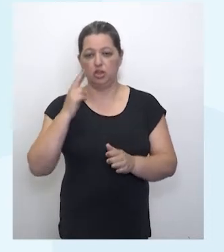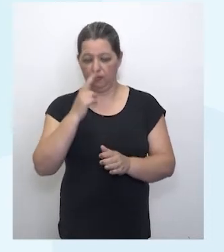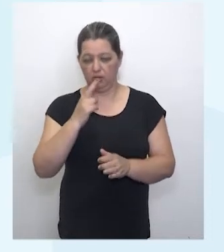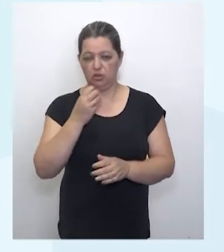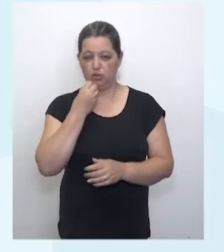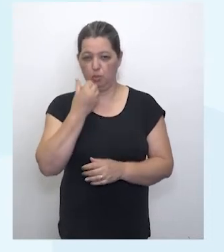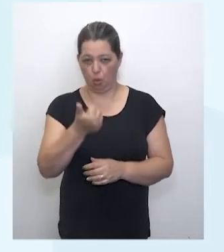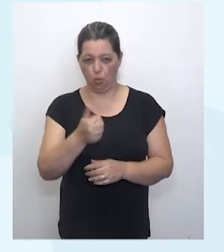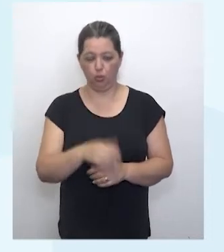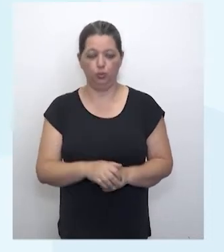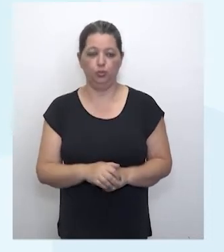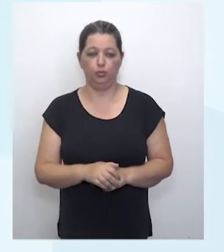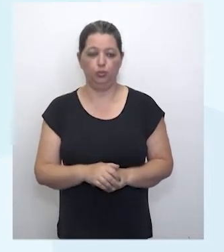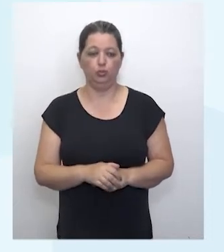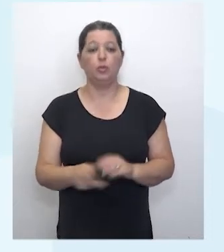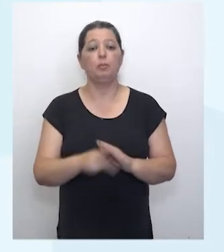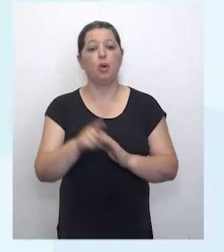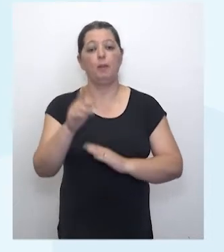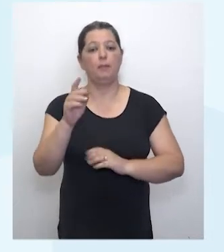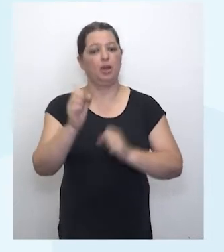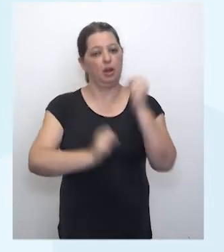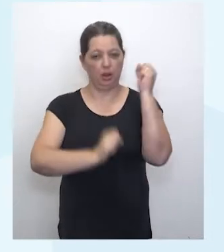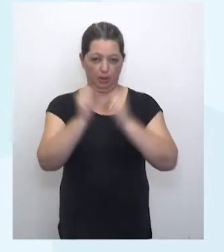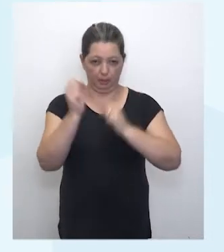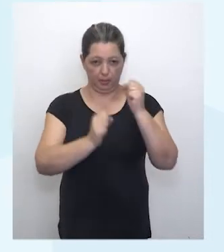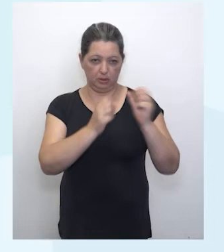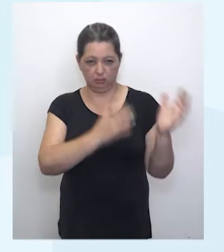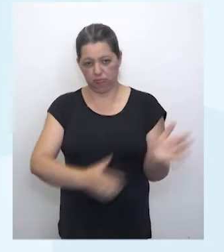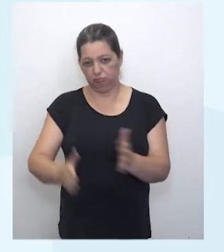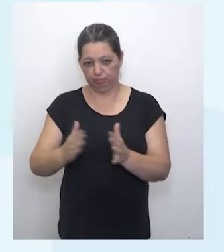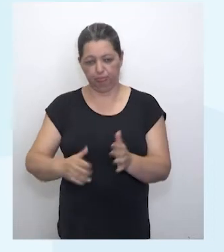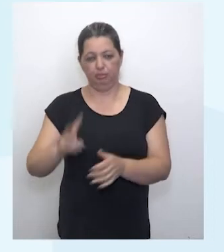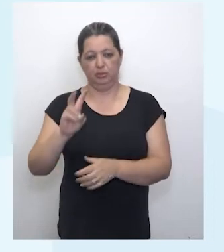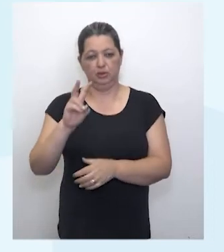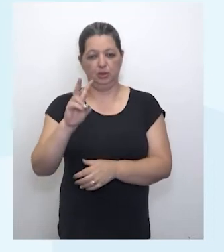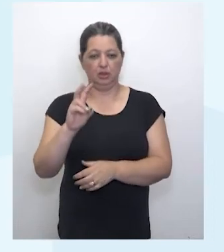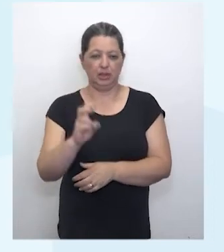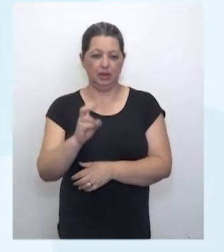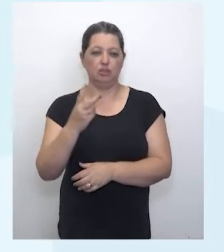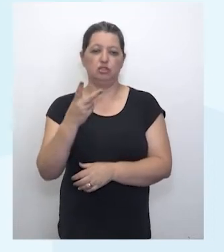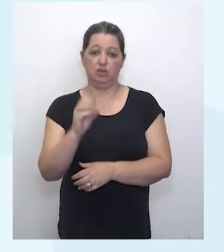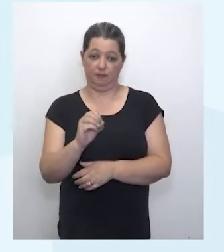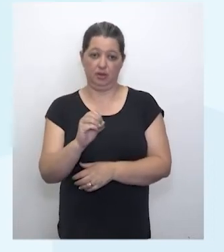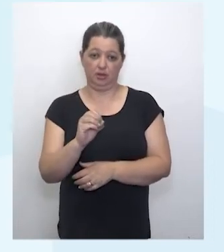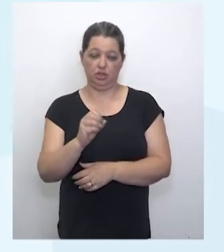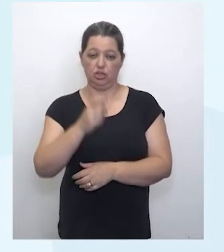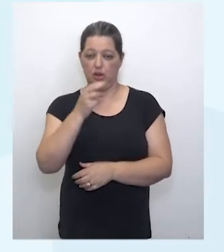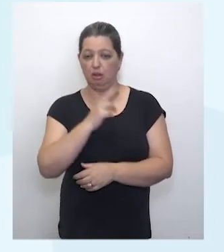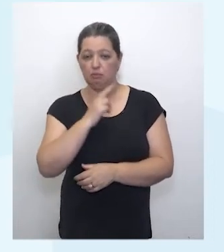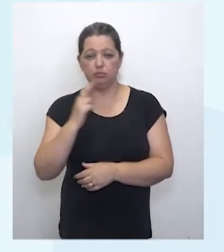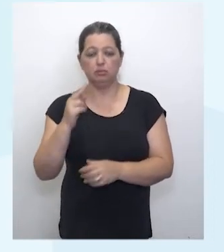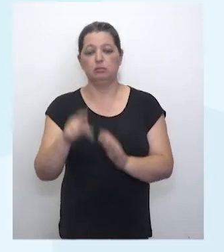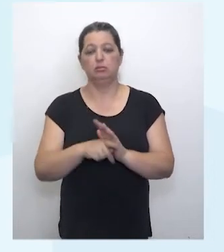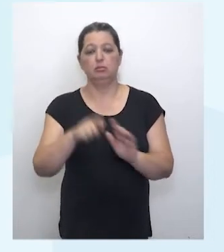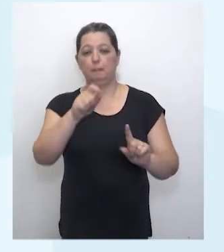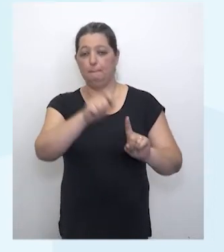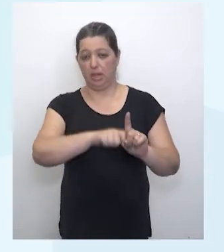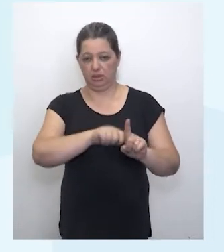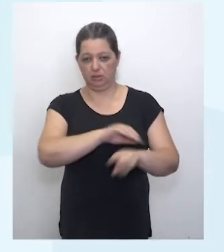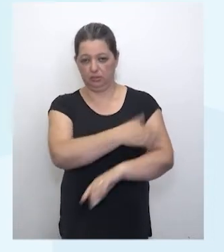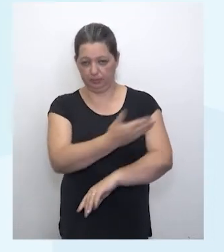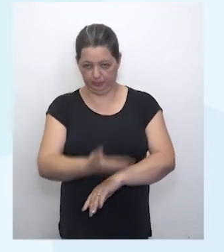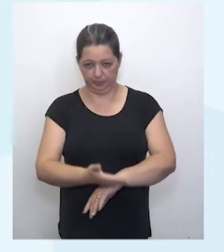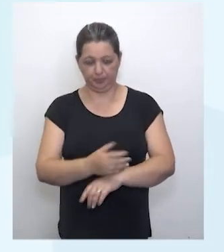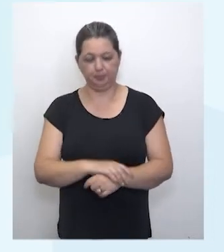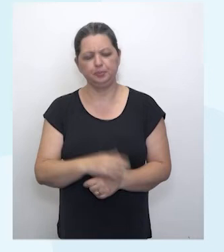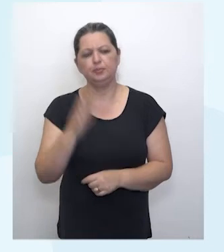Bom. A empresa vende até 520 sorvetes por mês.